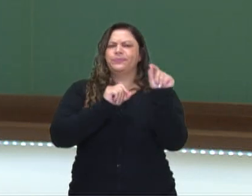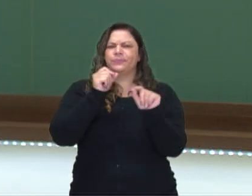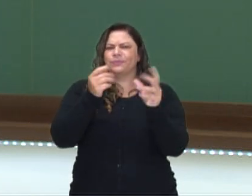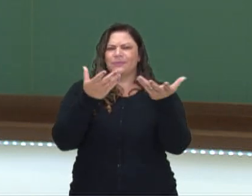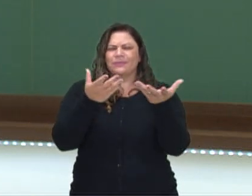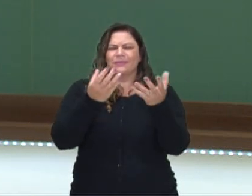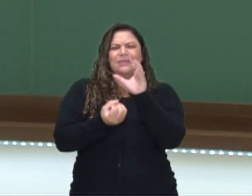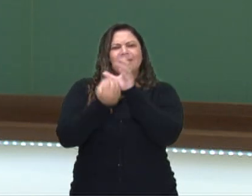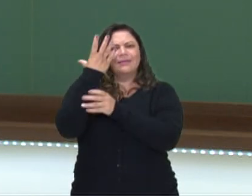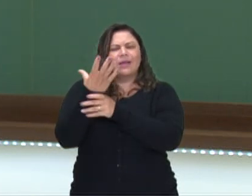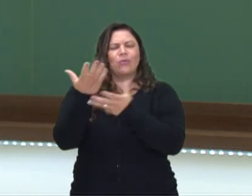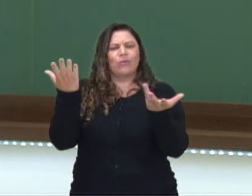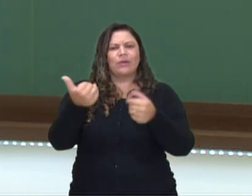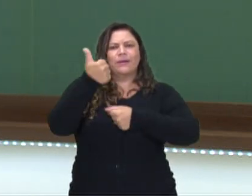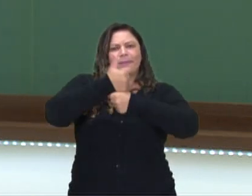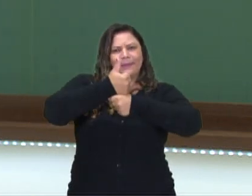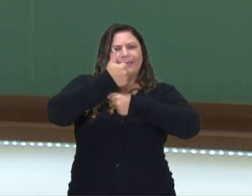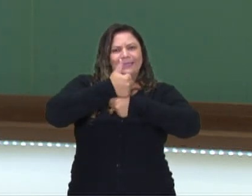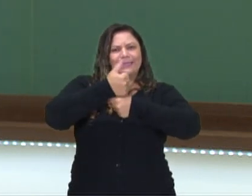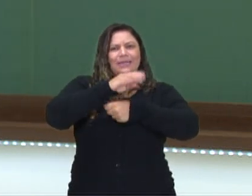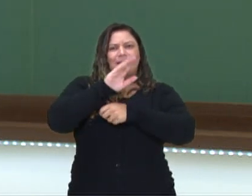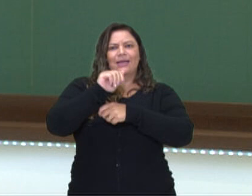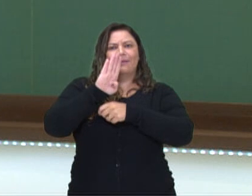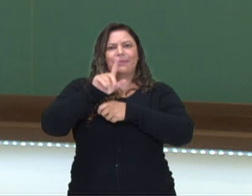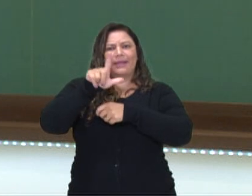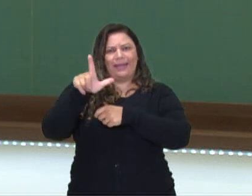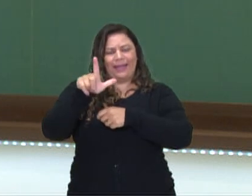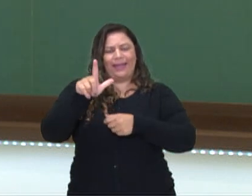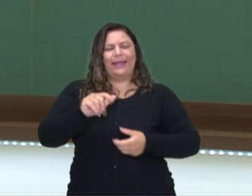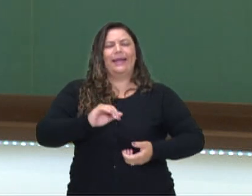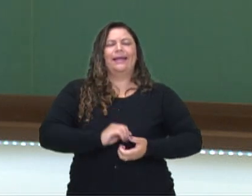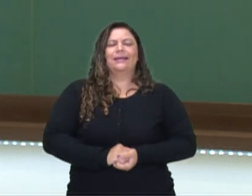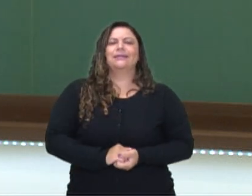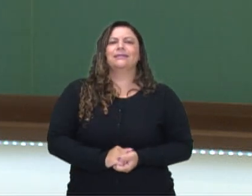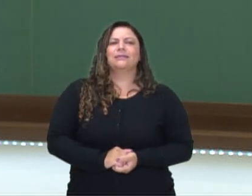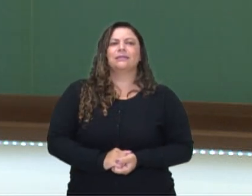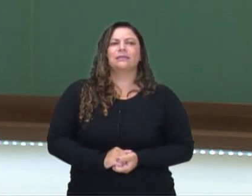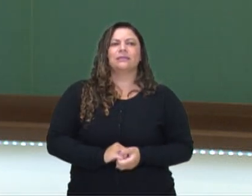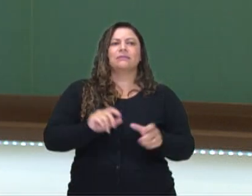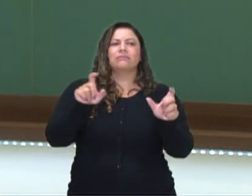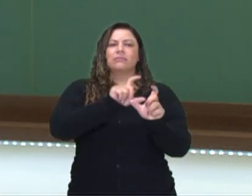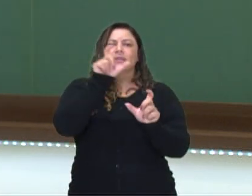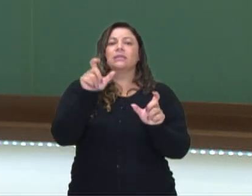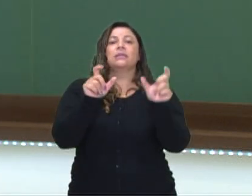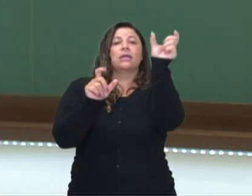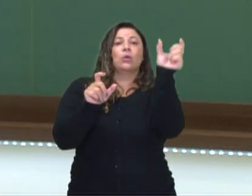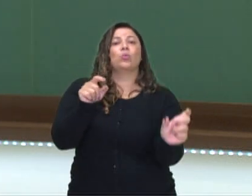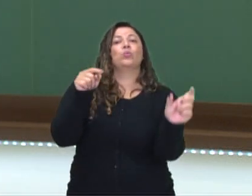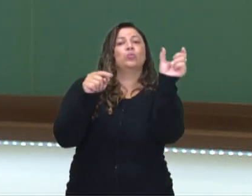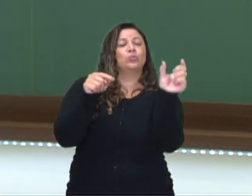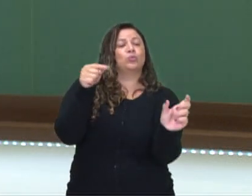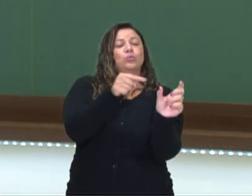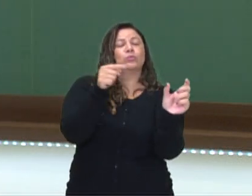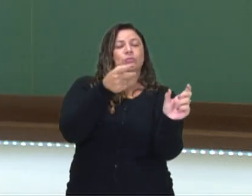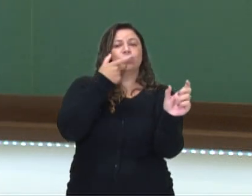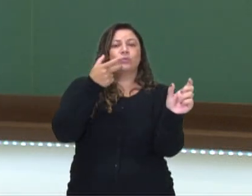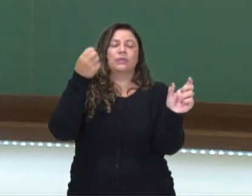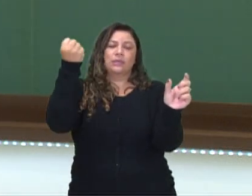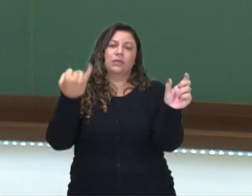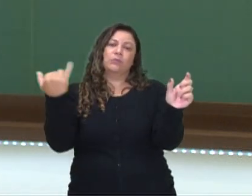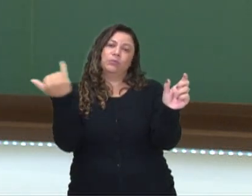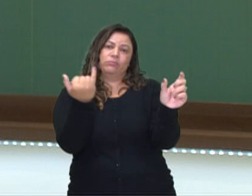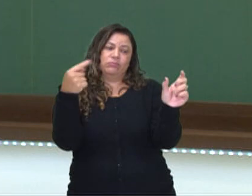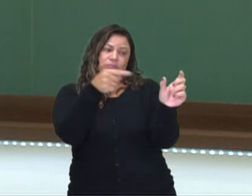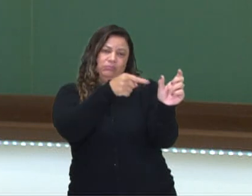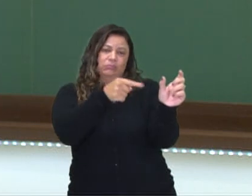concurso de microcontos? O presidente da BL, presidente da Academia Brasileira de Letras. Temos o sujeito de quem estamos falando.